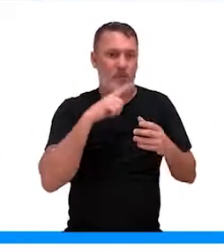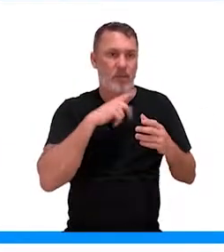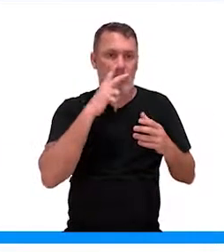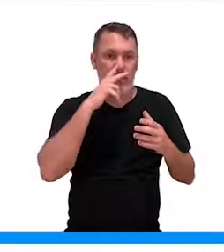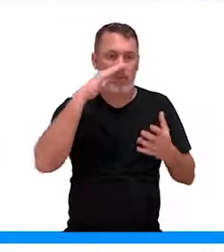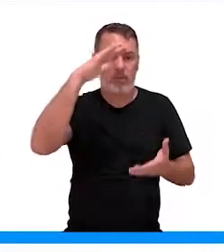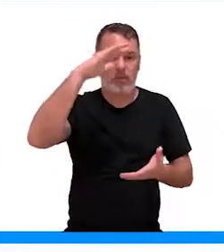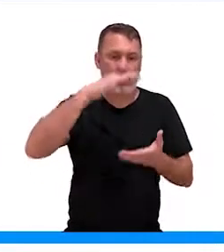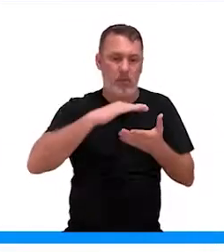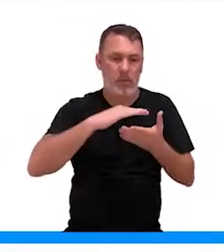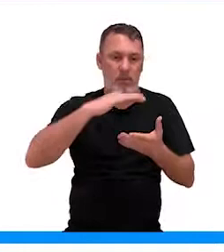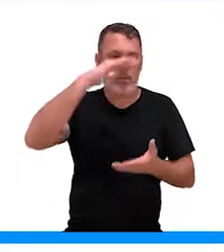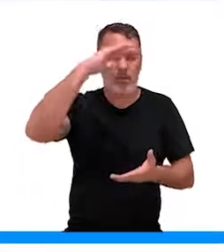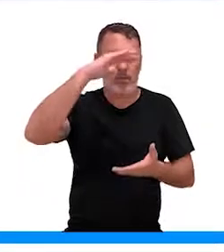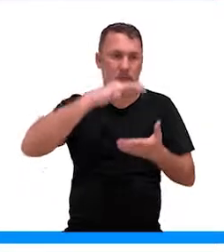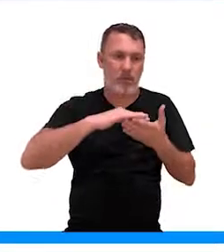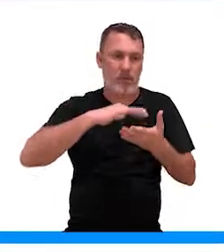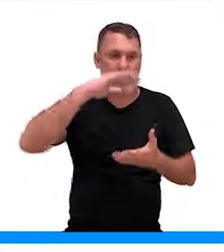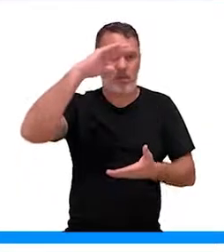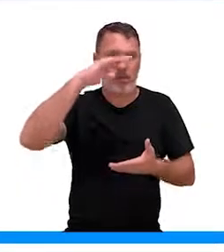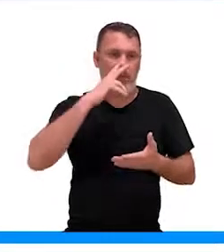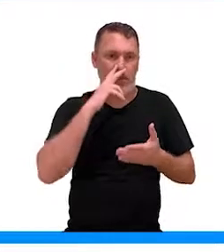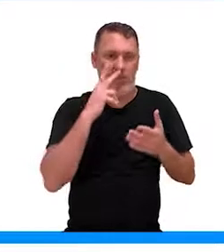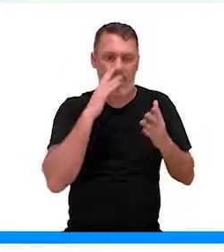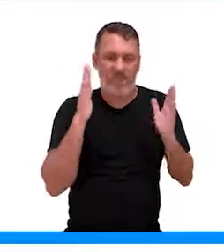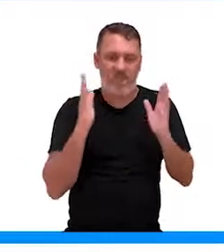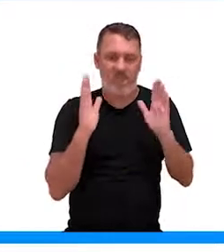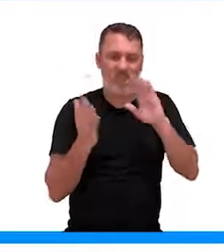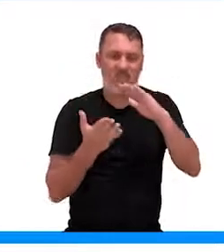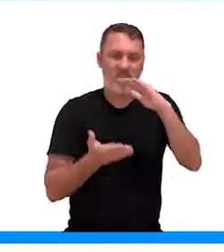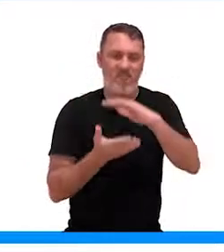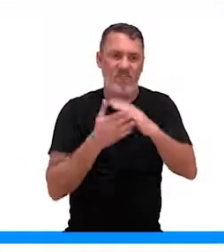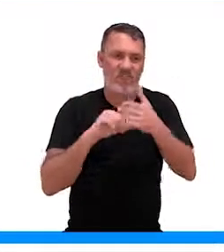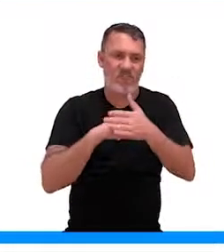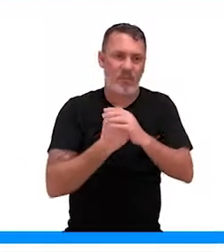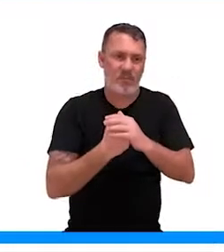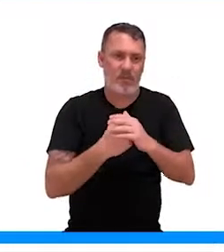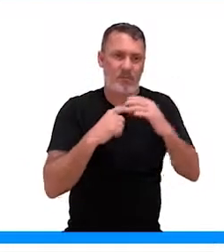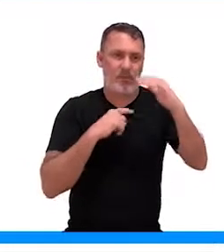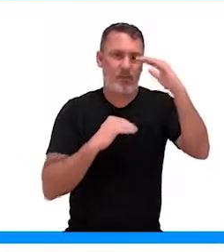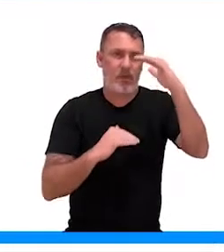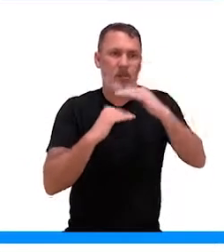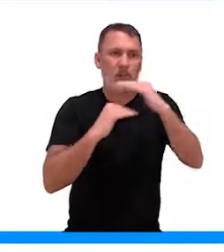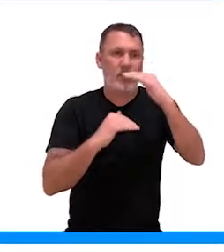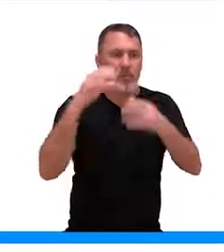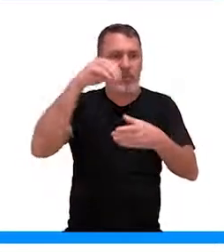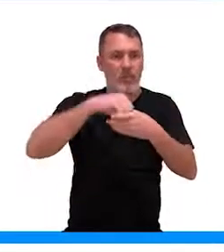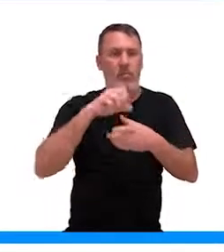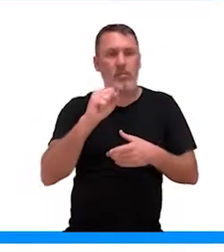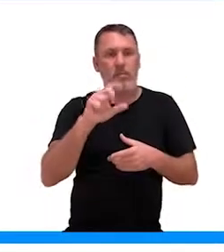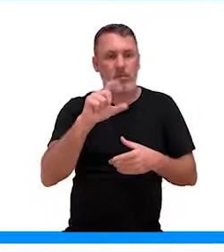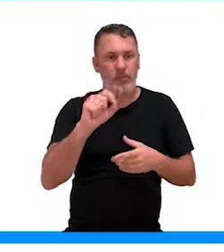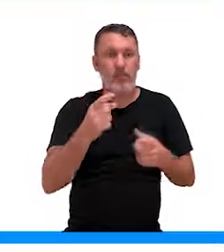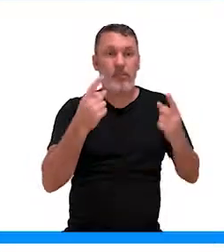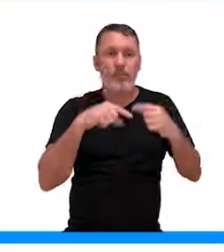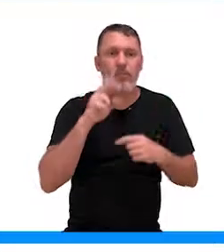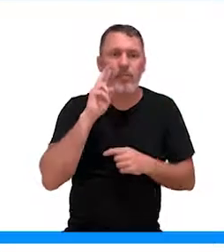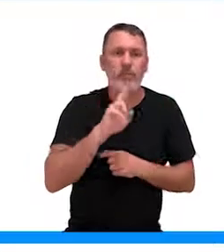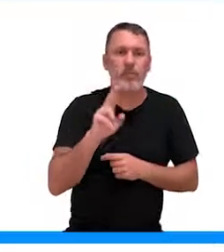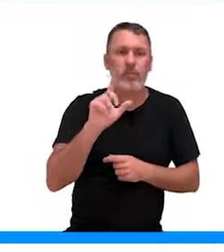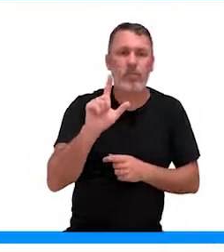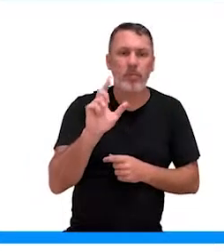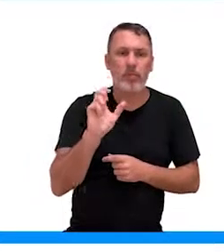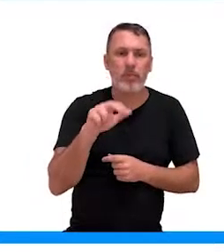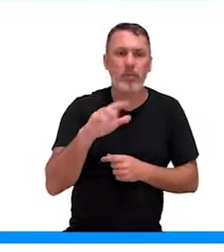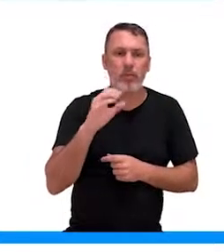aquífero fechado, muitos também utilizam esse termo, fechado, preso ali na região interior do solo. O lençol freático,